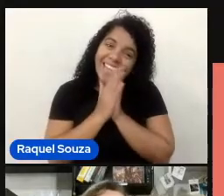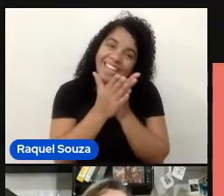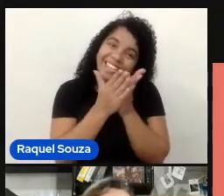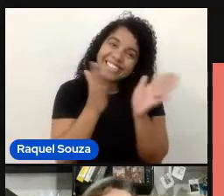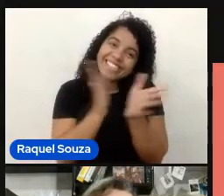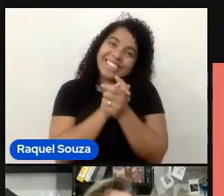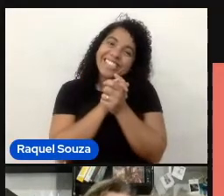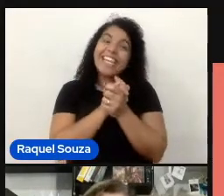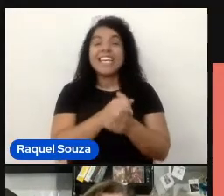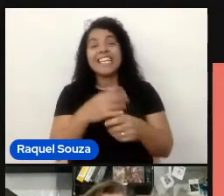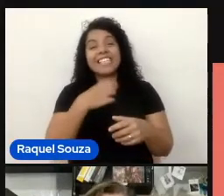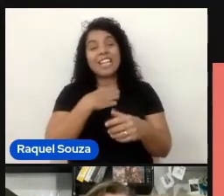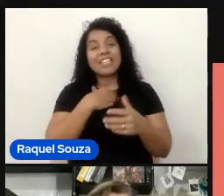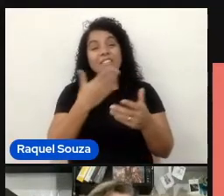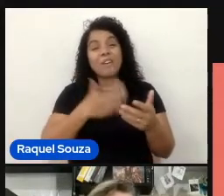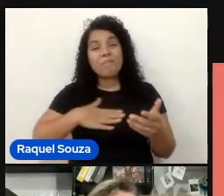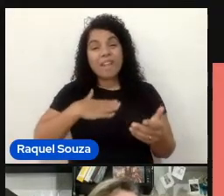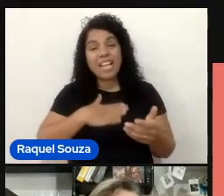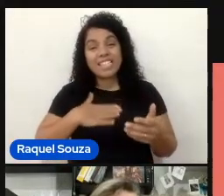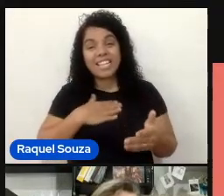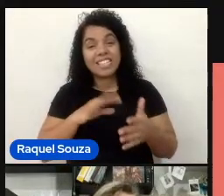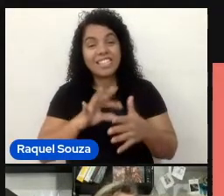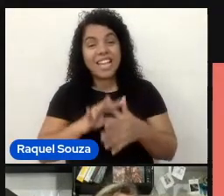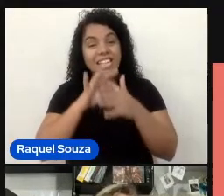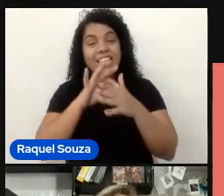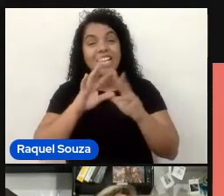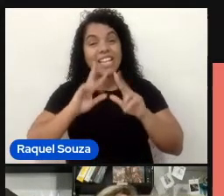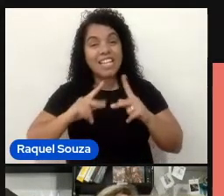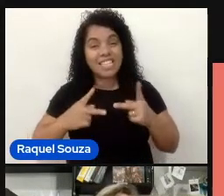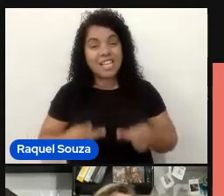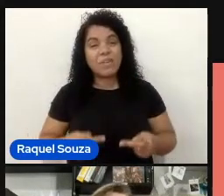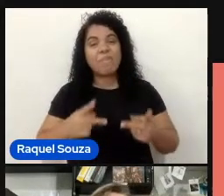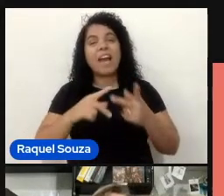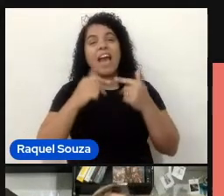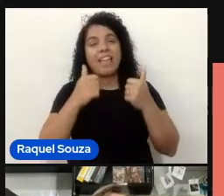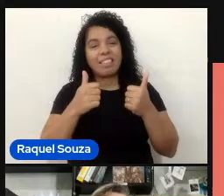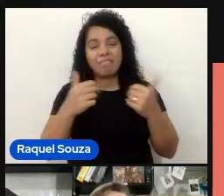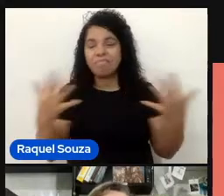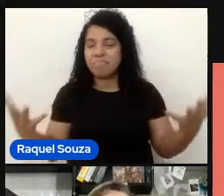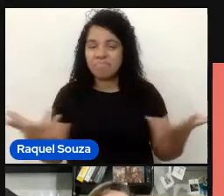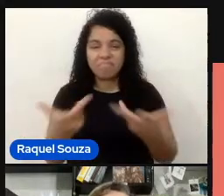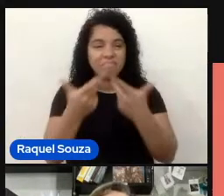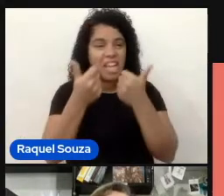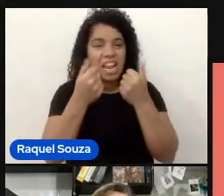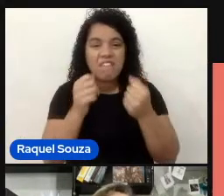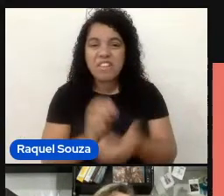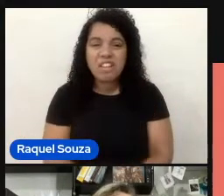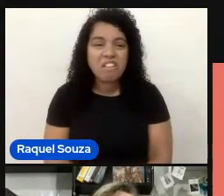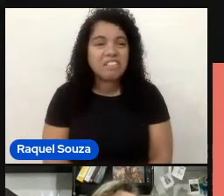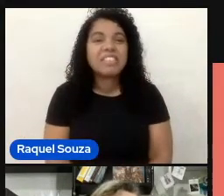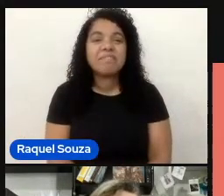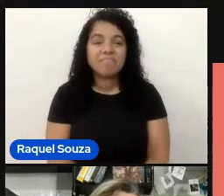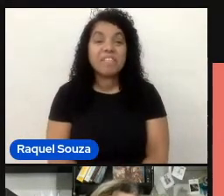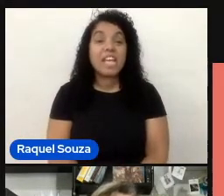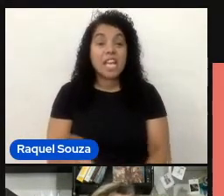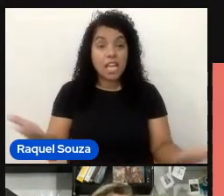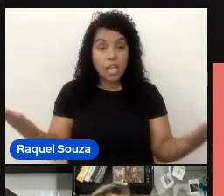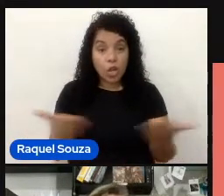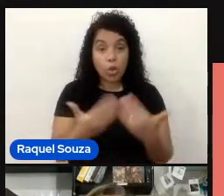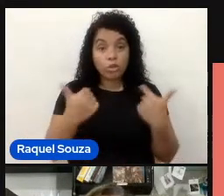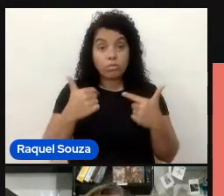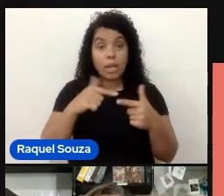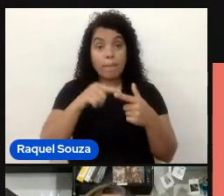Então tive o prazer de ter uma liderança humanizada, maravilhosa. E hoje eu trabalho na área de QA,